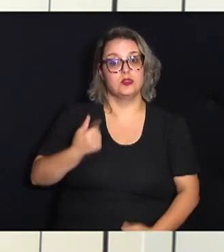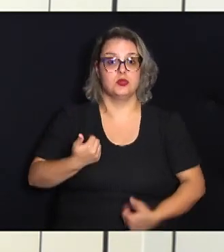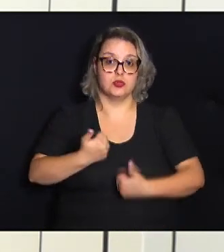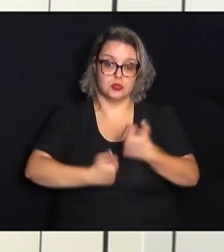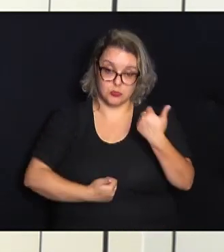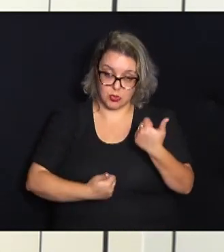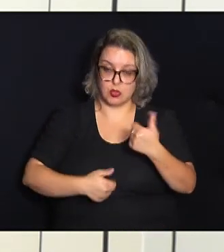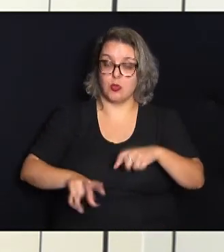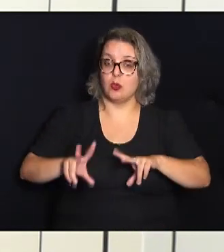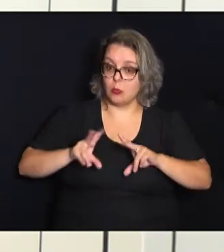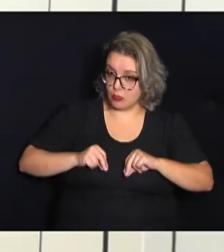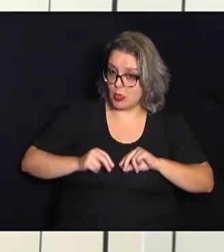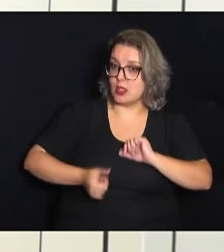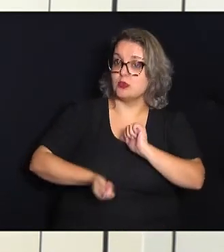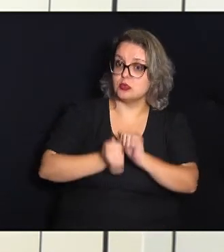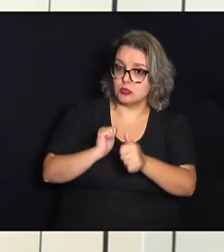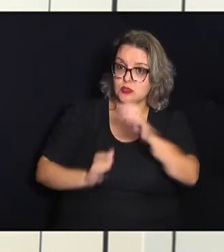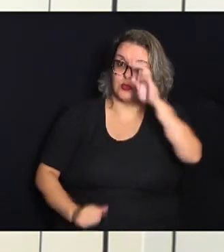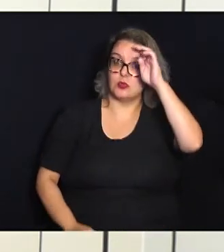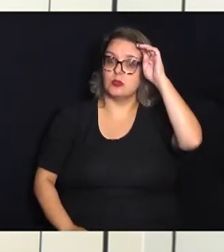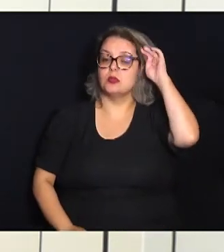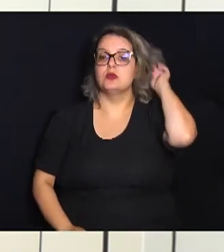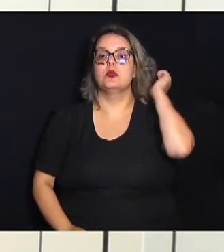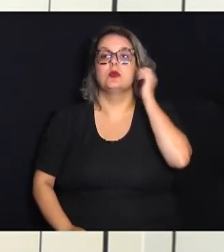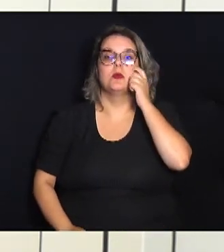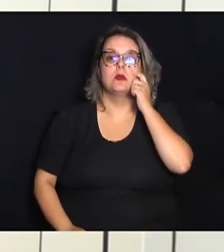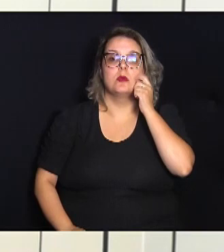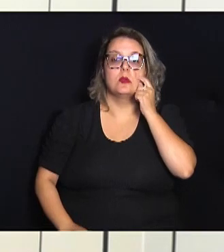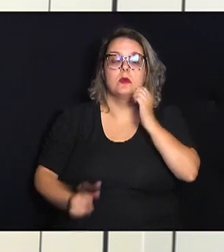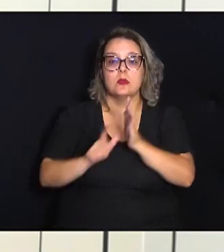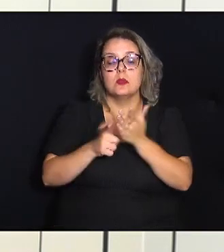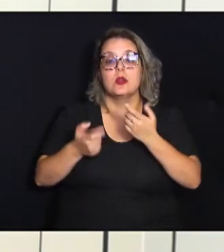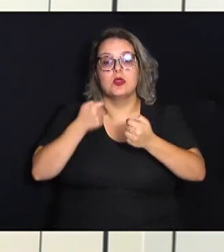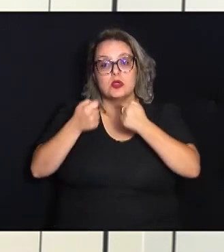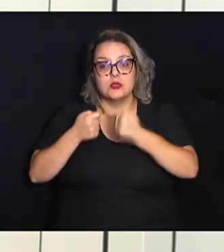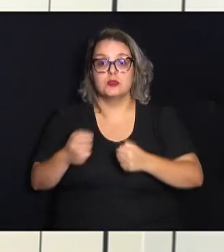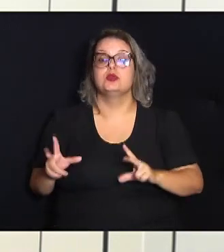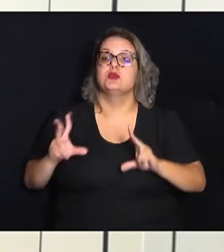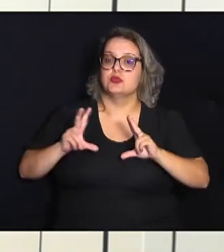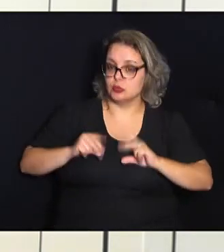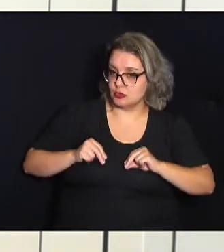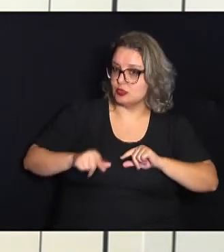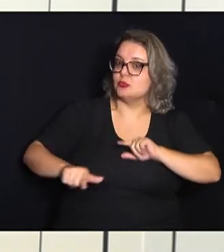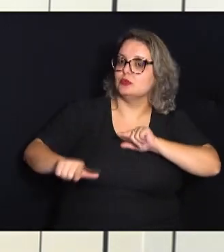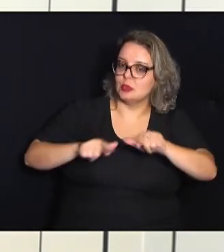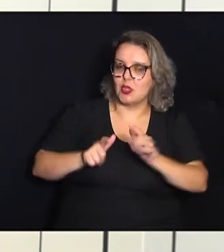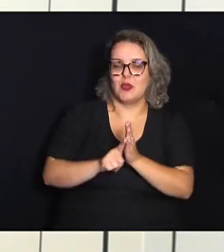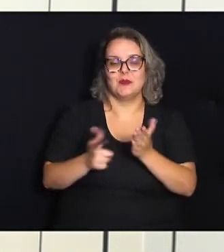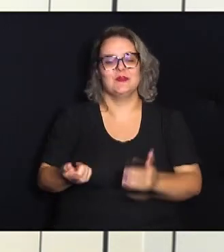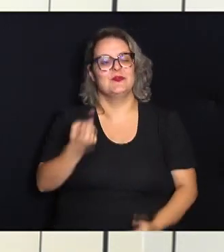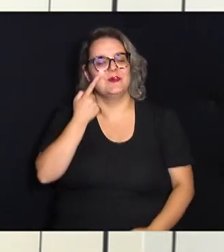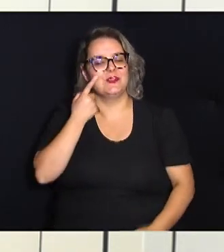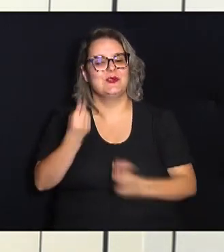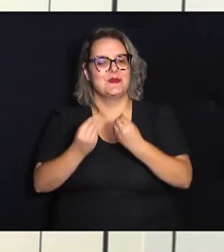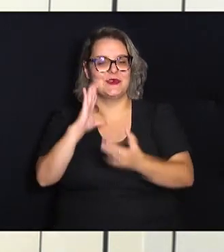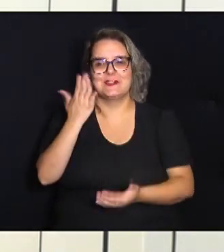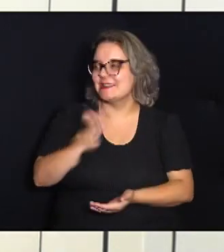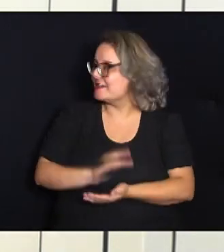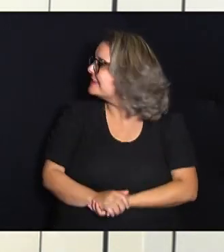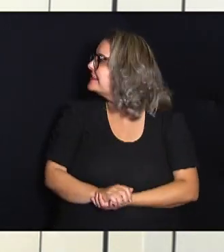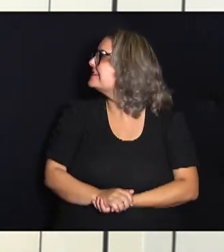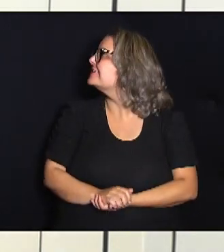diploma de mérito esportivo e um jornalista com o diploma de mérito jornalístico. Confira como foi.